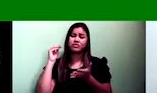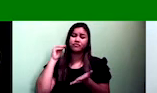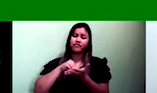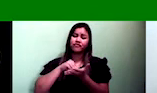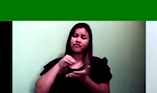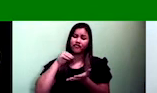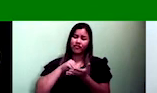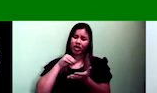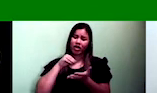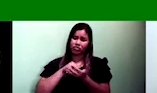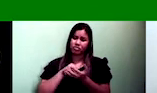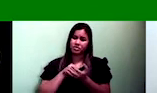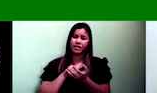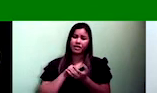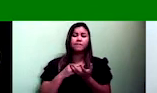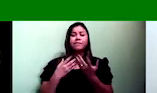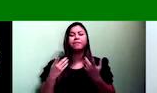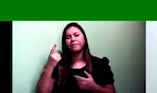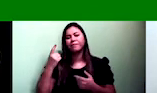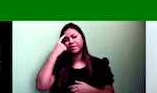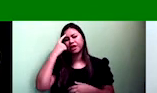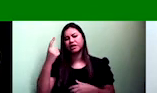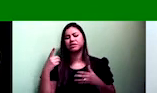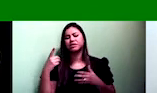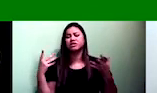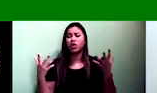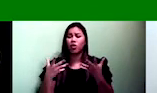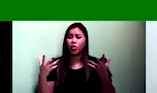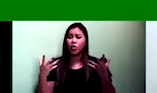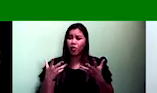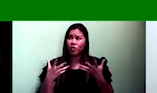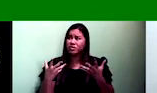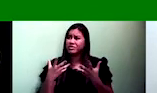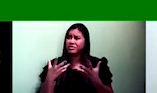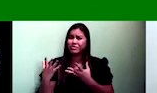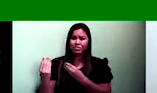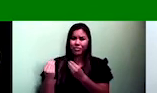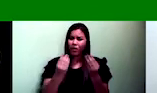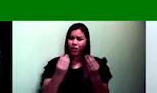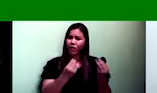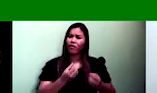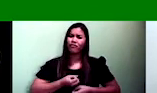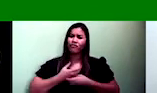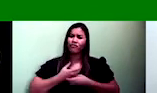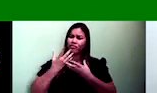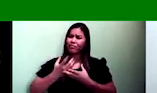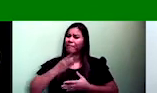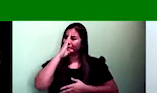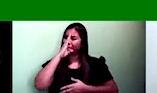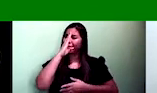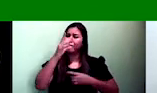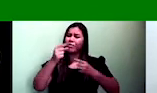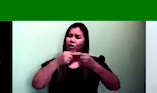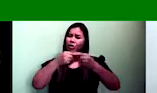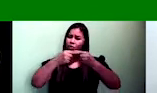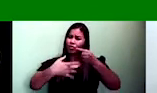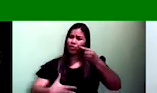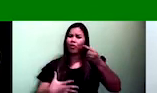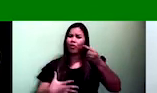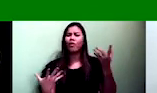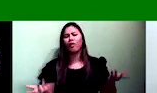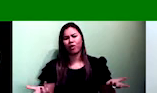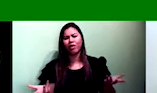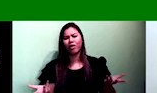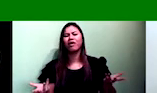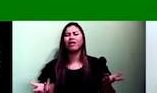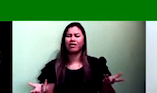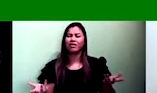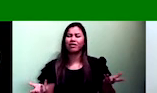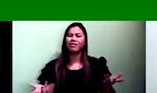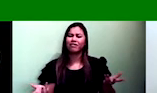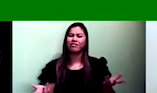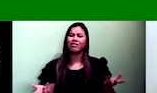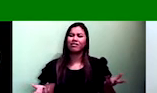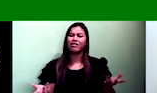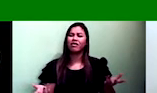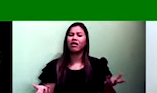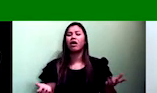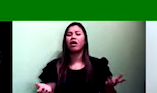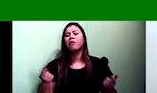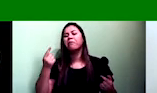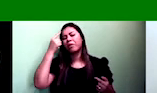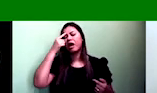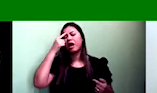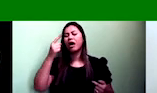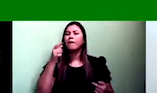tantos meios para se obter a informação, principalmente o Dr. Google, não é verdade? Se você digitar